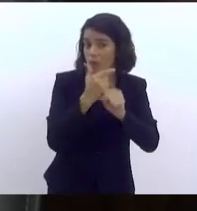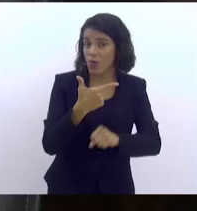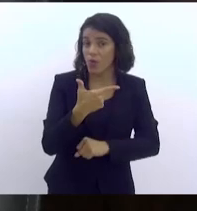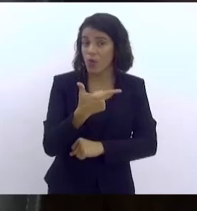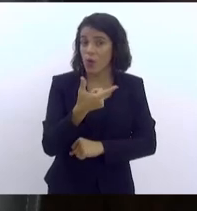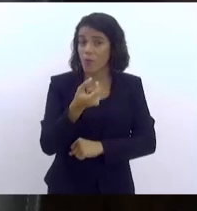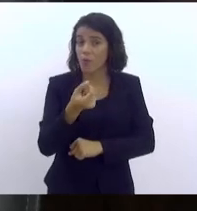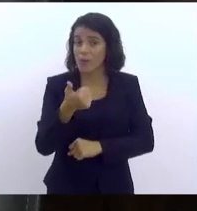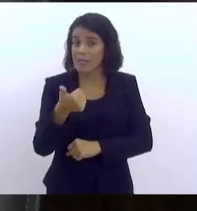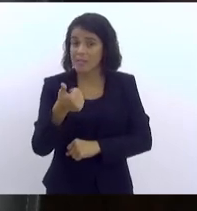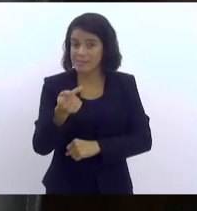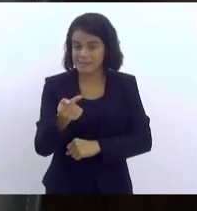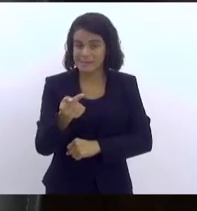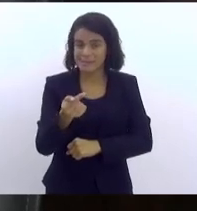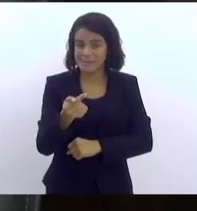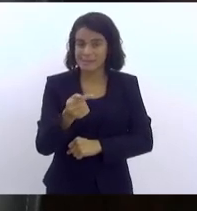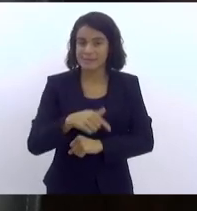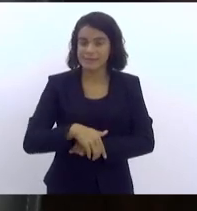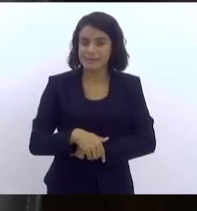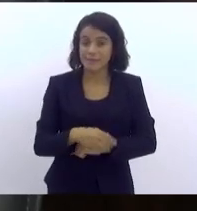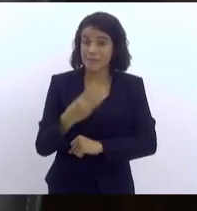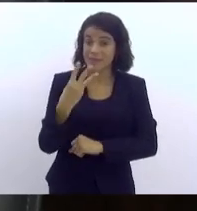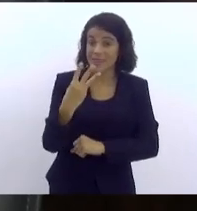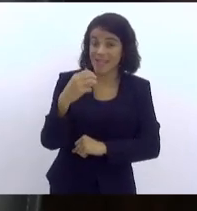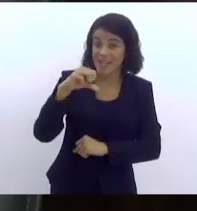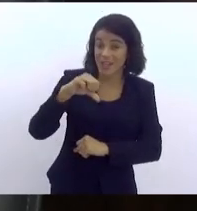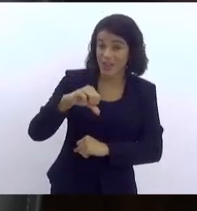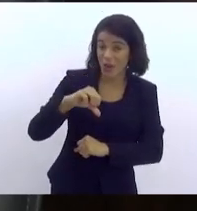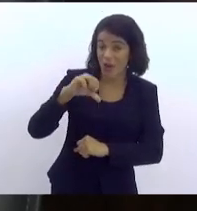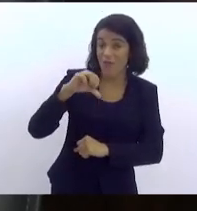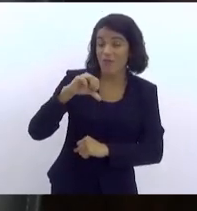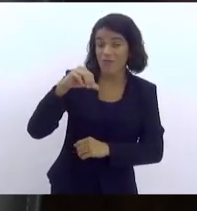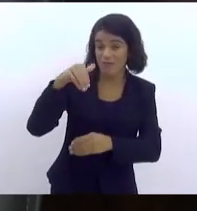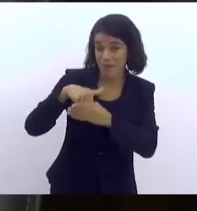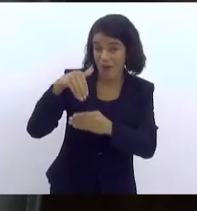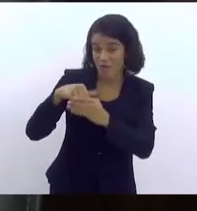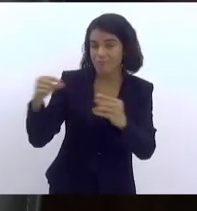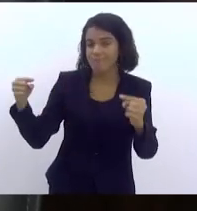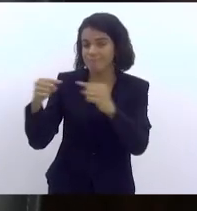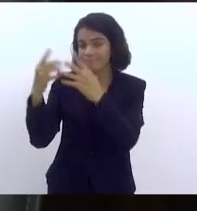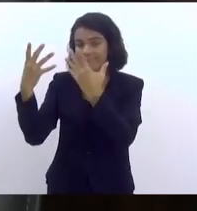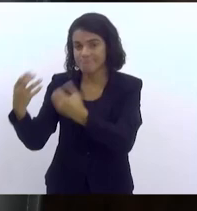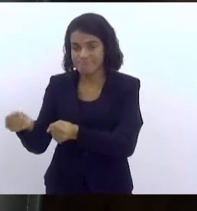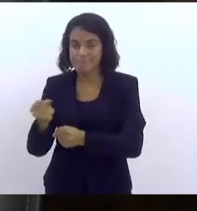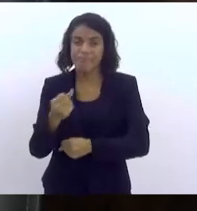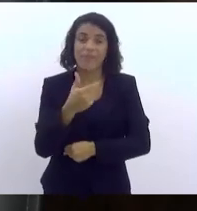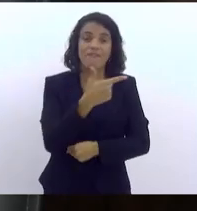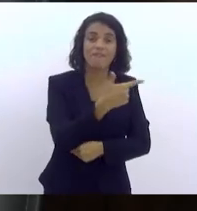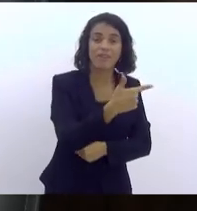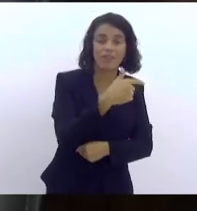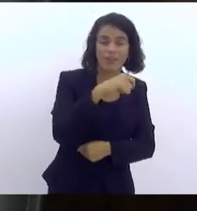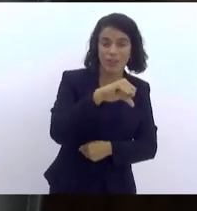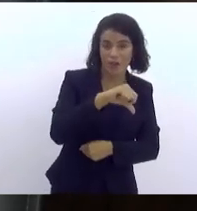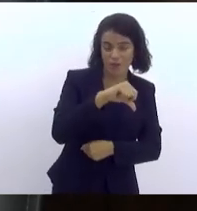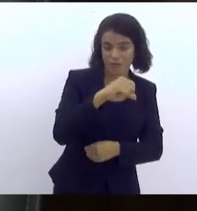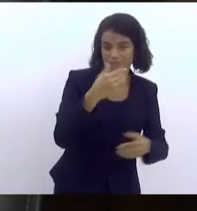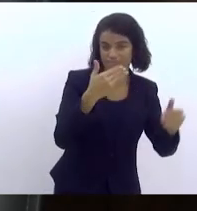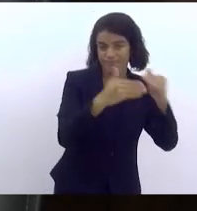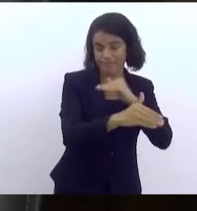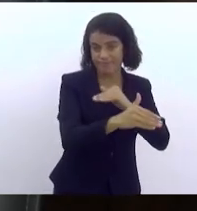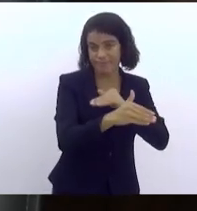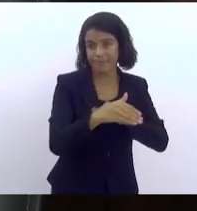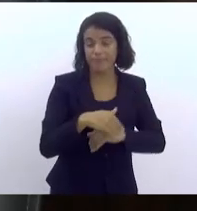2017 por 39 votos favoráveis e 19 contrários eu tenho aqui